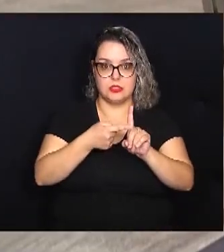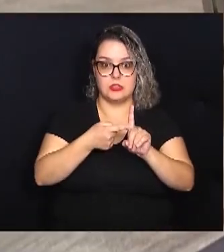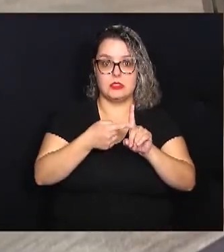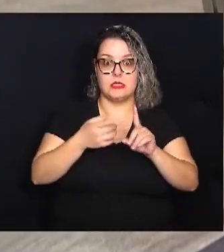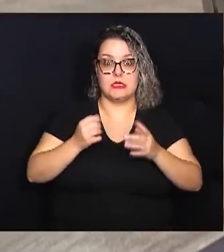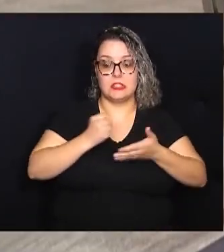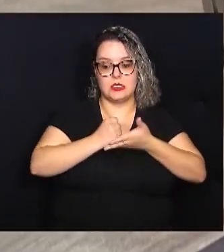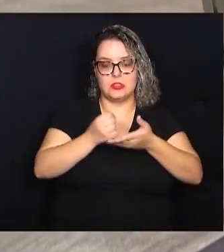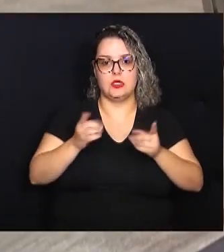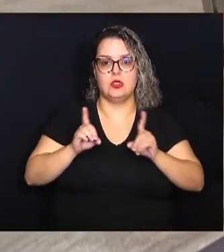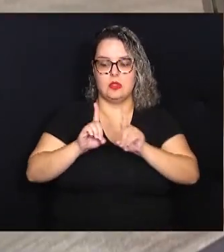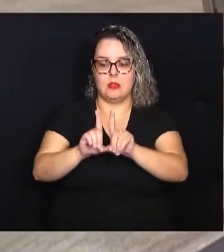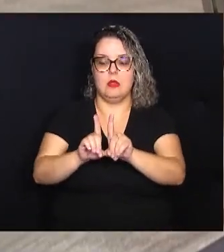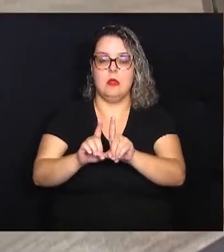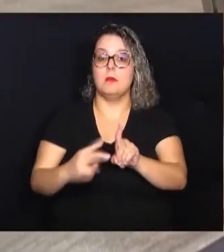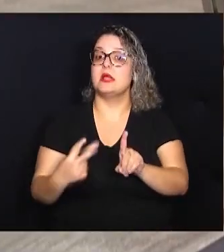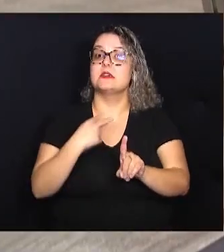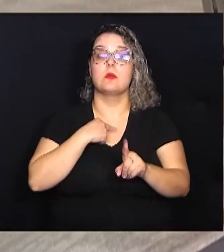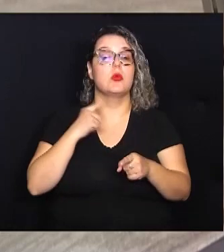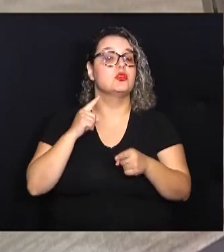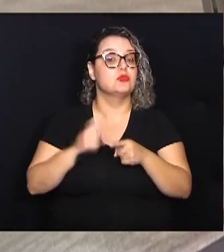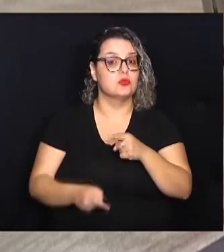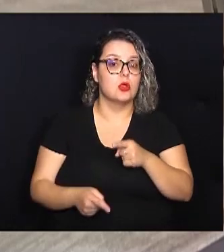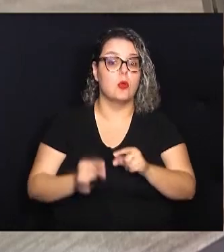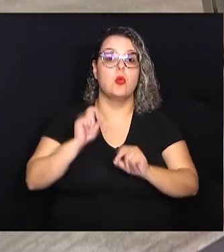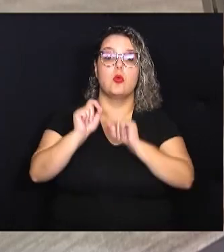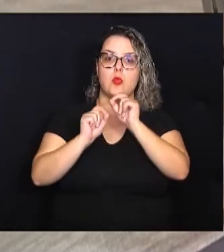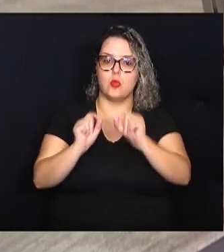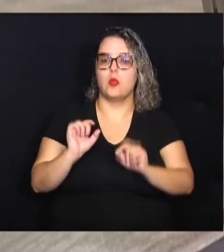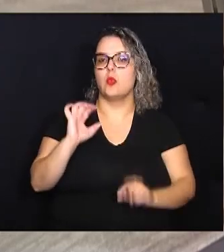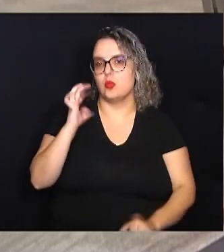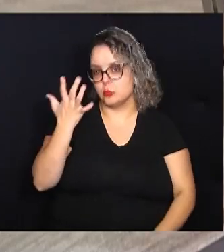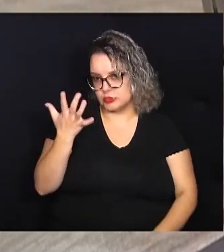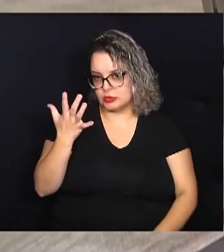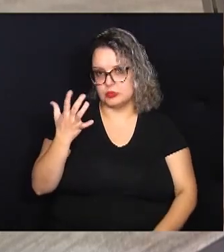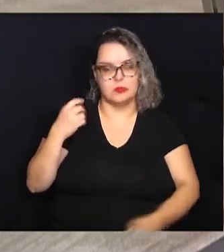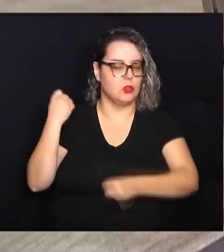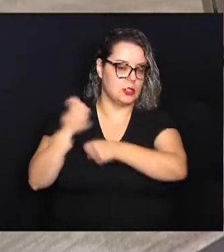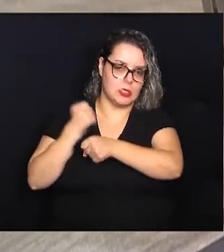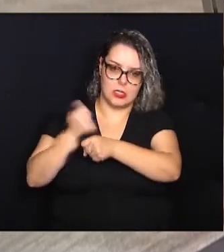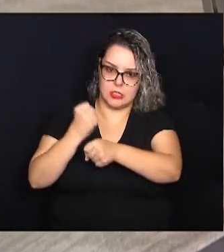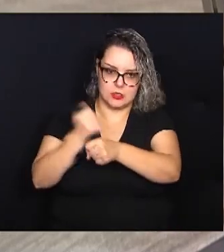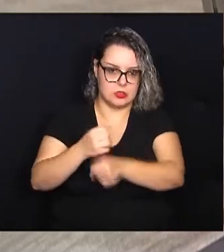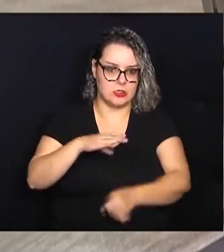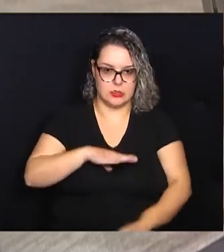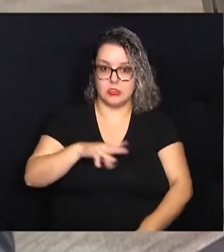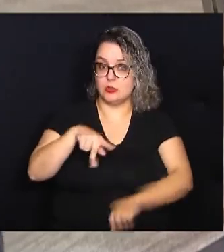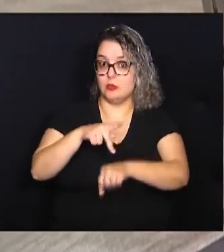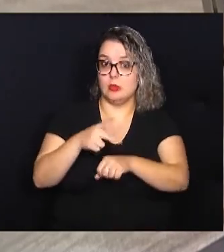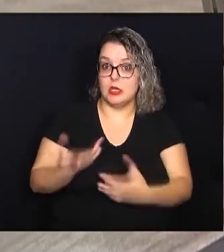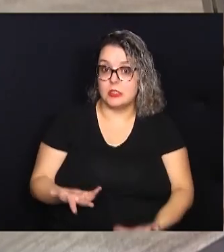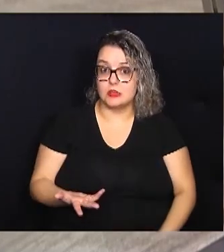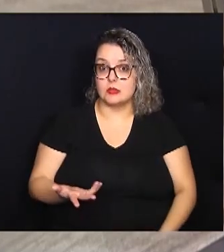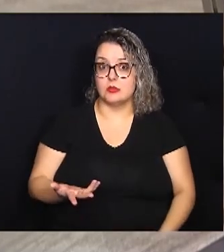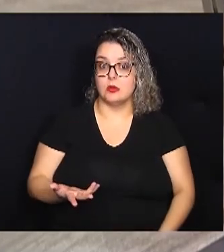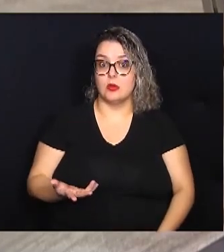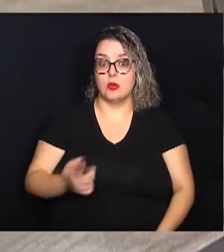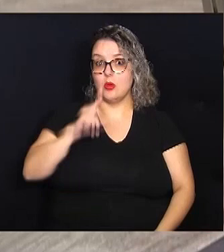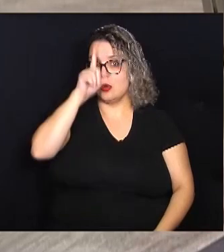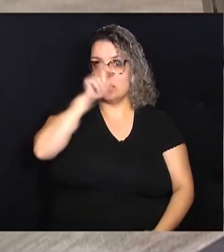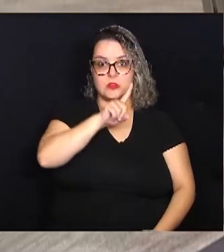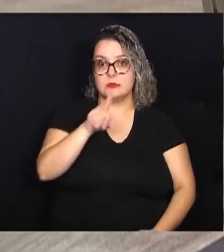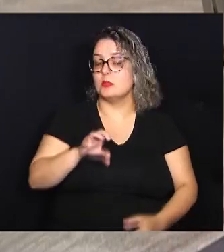profissional. Mas ele não pode proibir. O que aconteceu durante muito tempo na cidade e no país é o hospital não